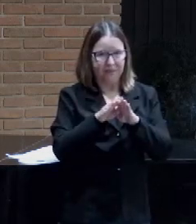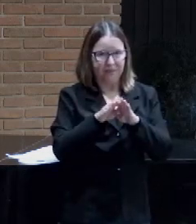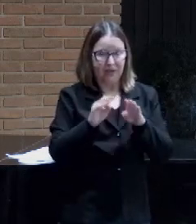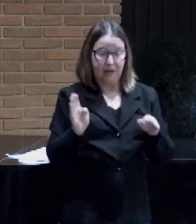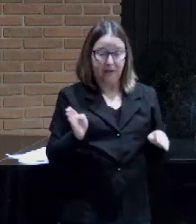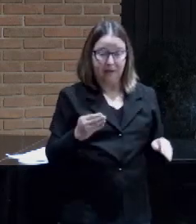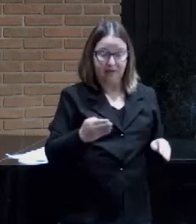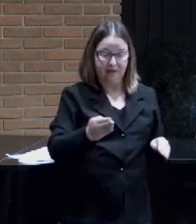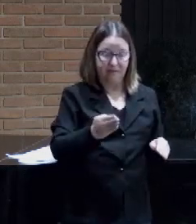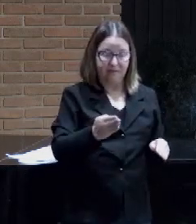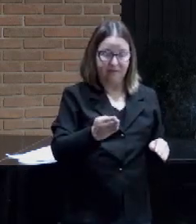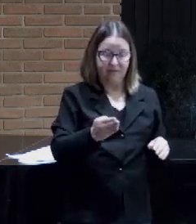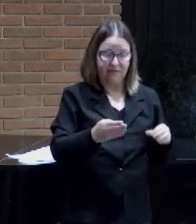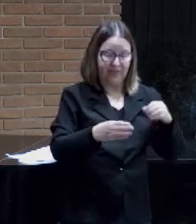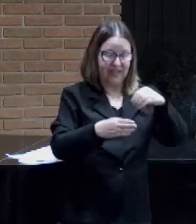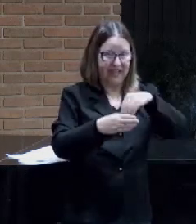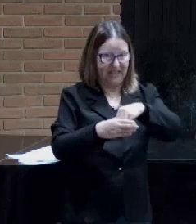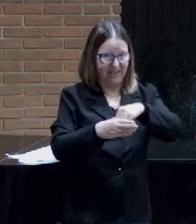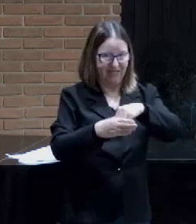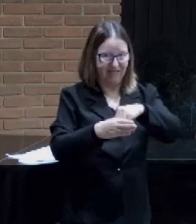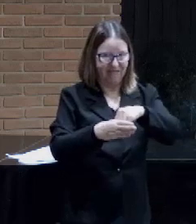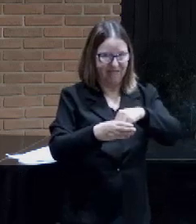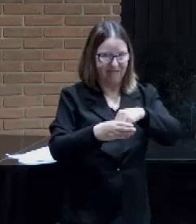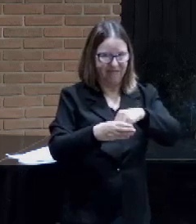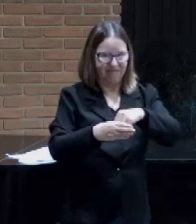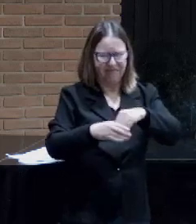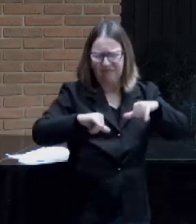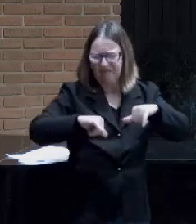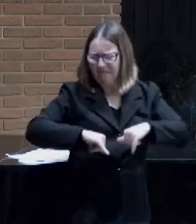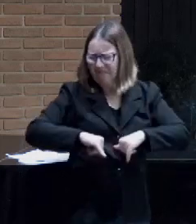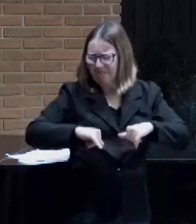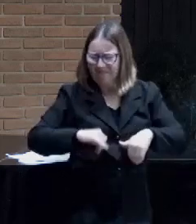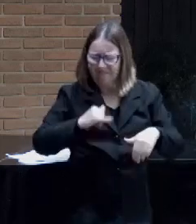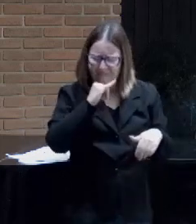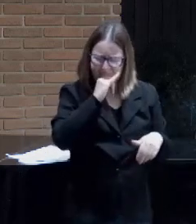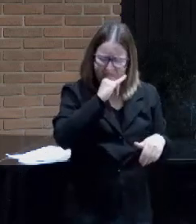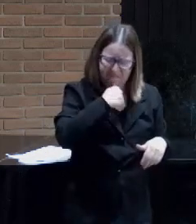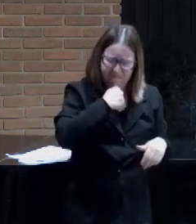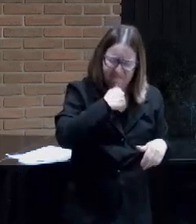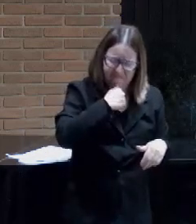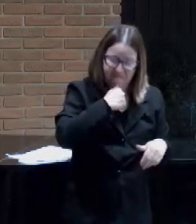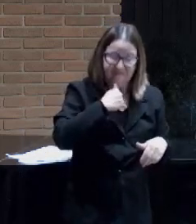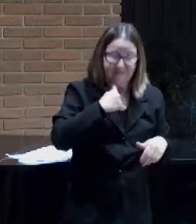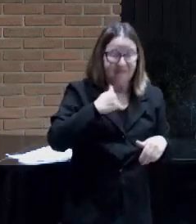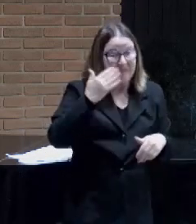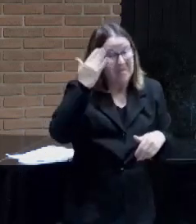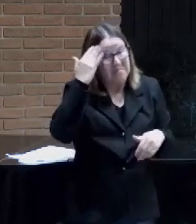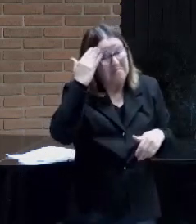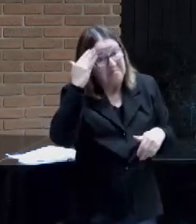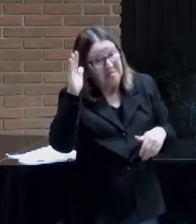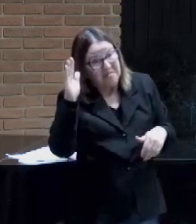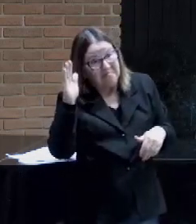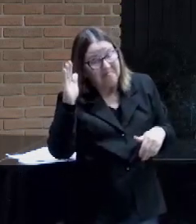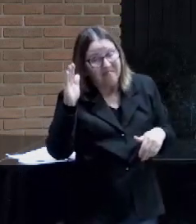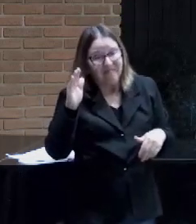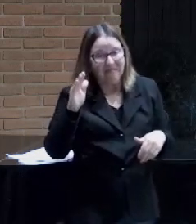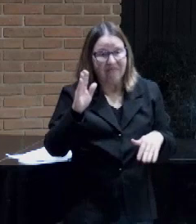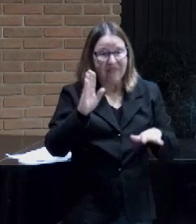sofrendo, triste, angustiado, descontente. Eu não sei, talvez você nem entenda o que está acontecendo com